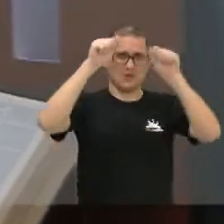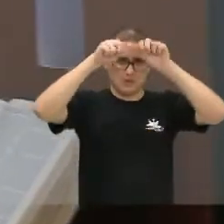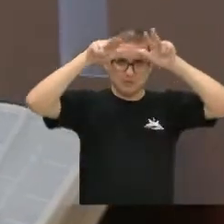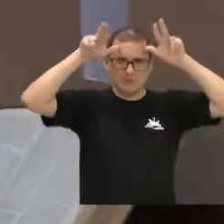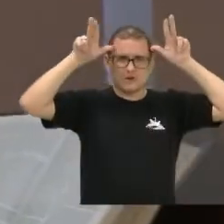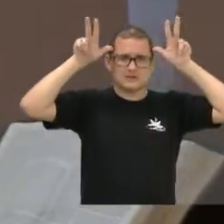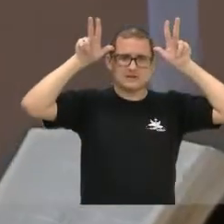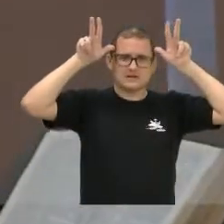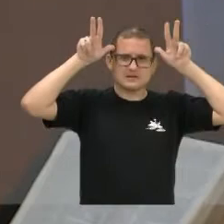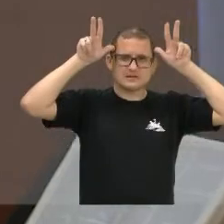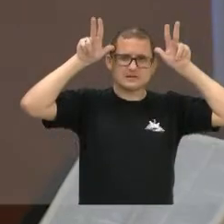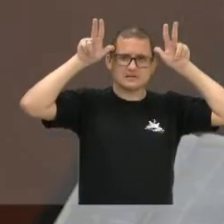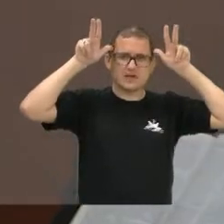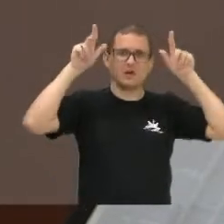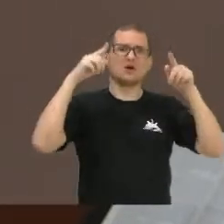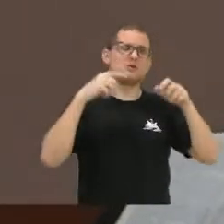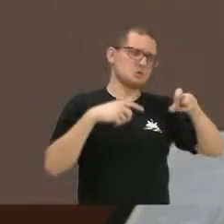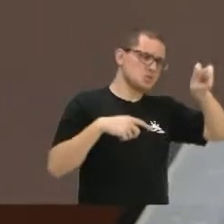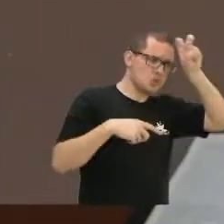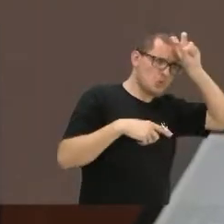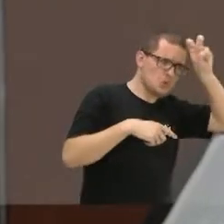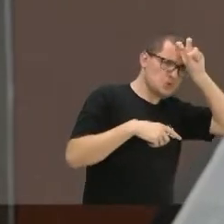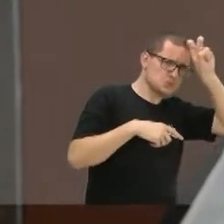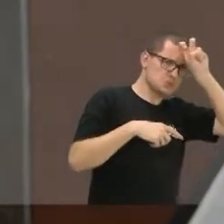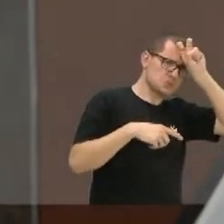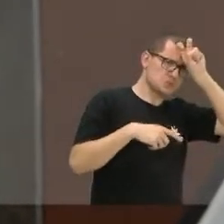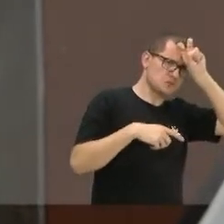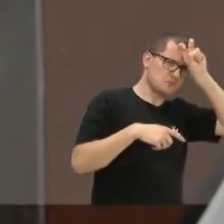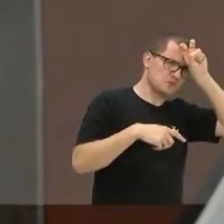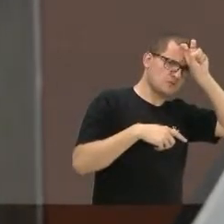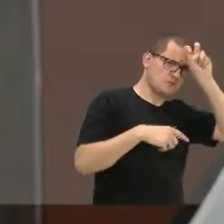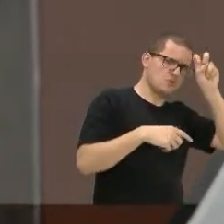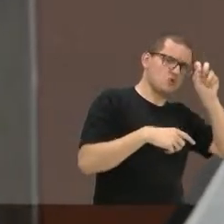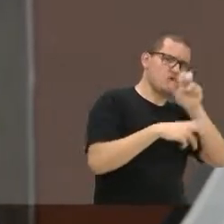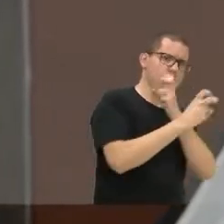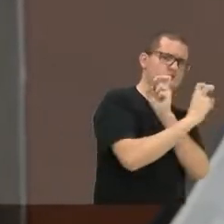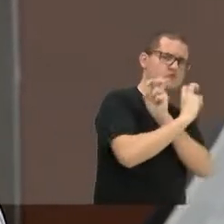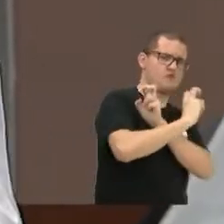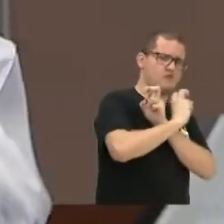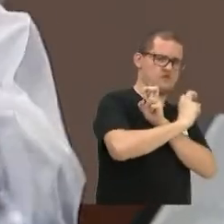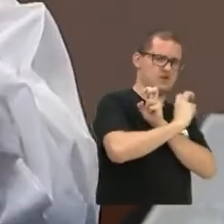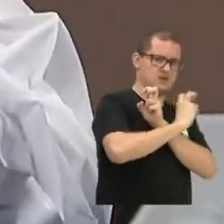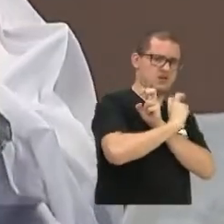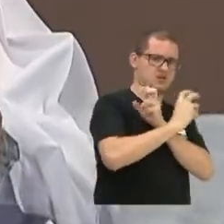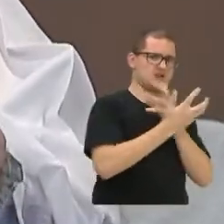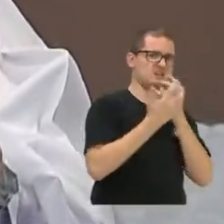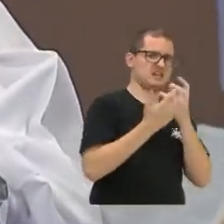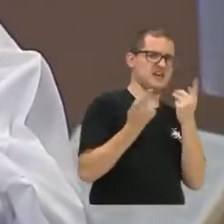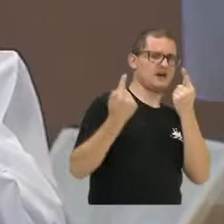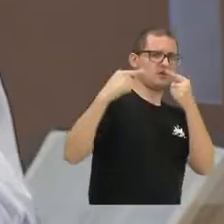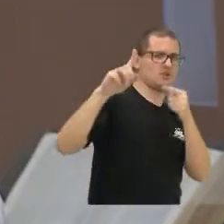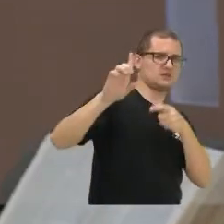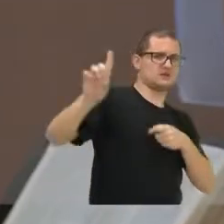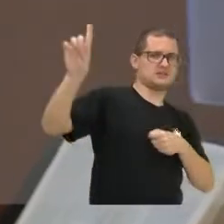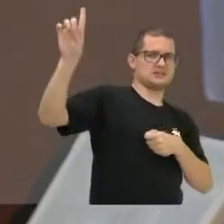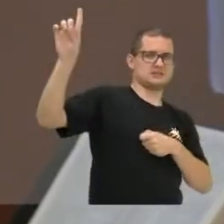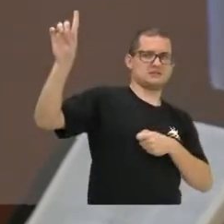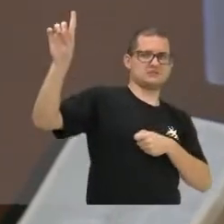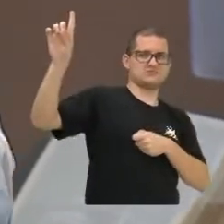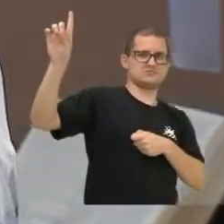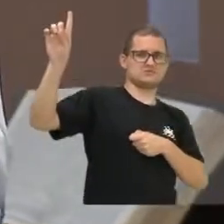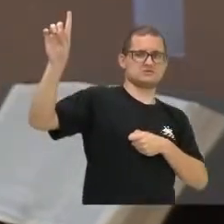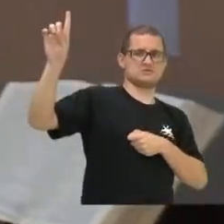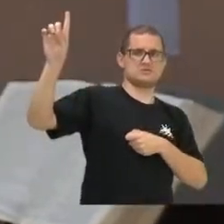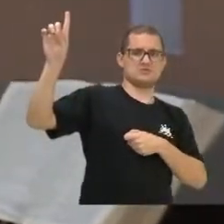quando o faraó que se contrapor as decisões e os desígnios de deus o rio nilo se tornou